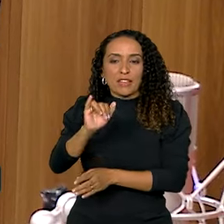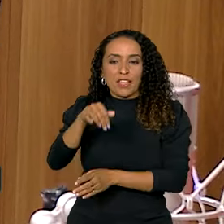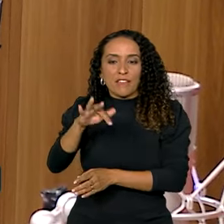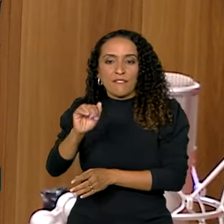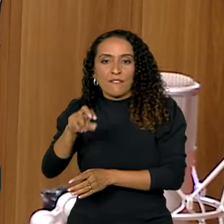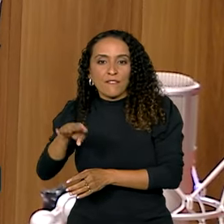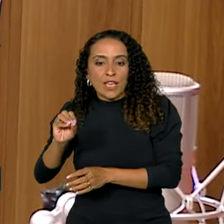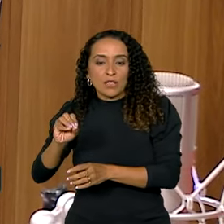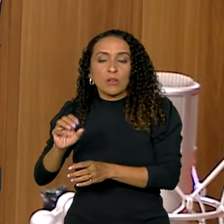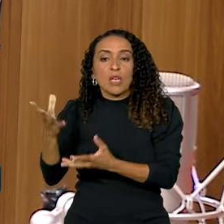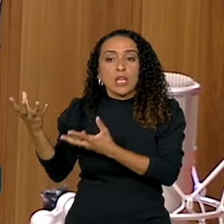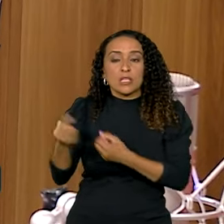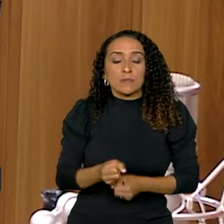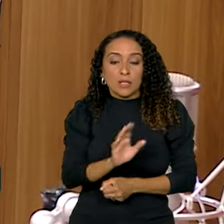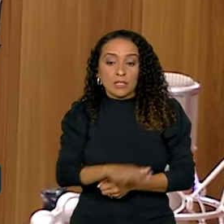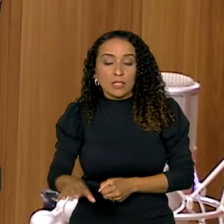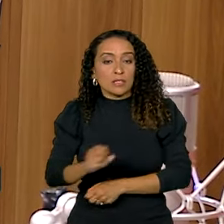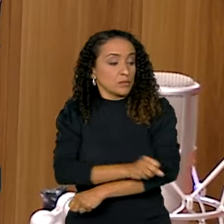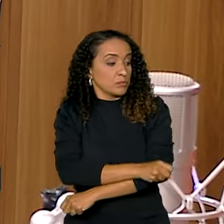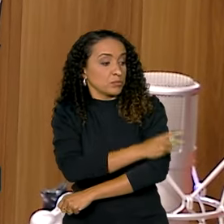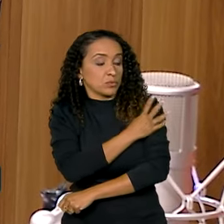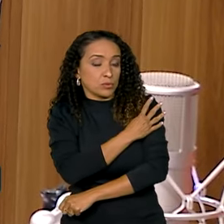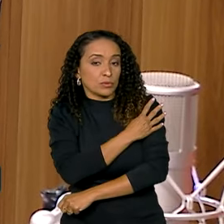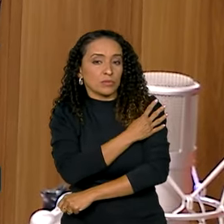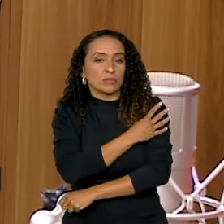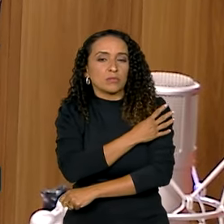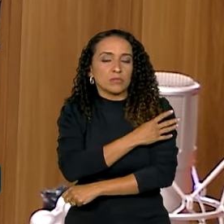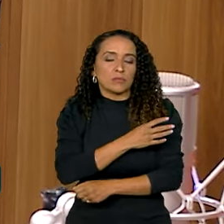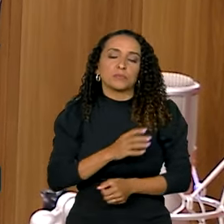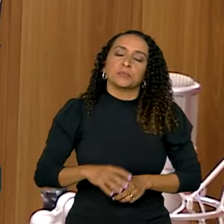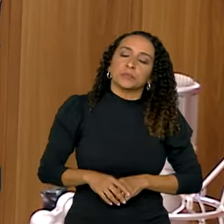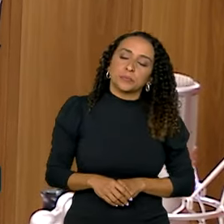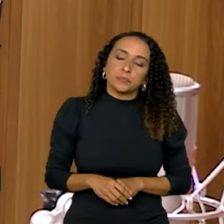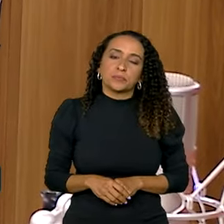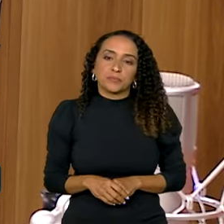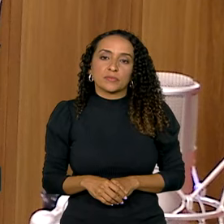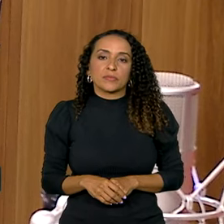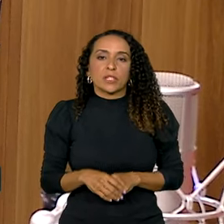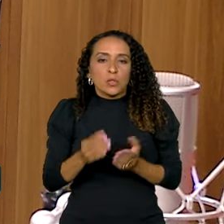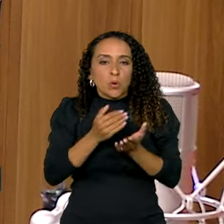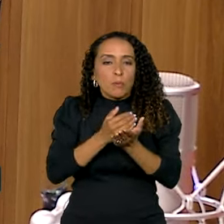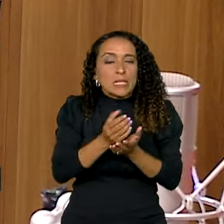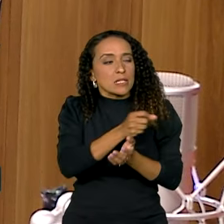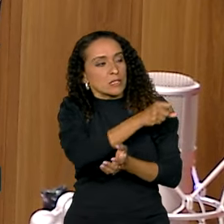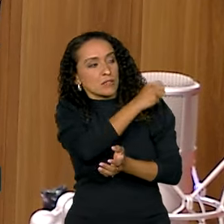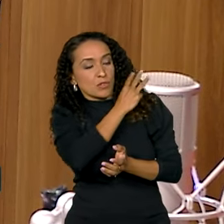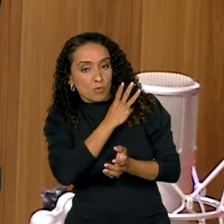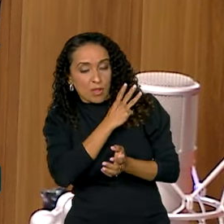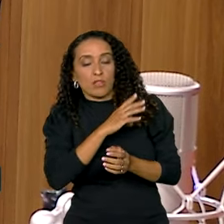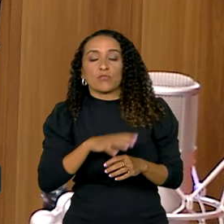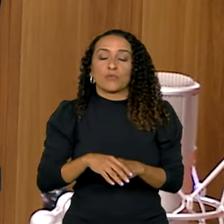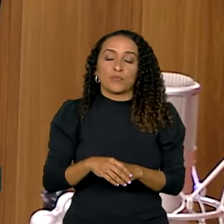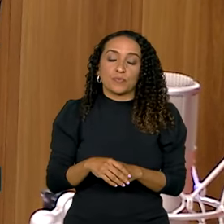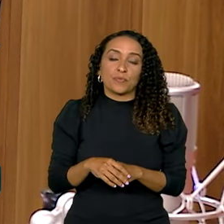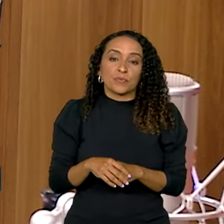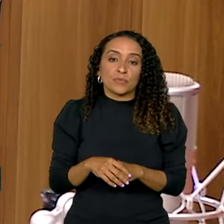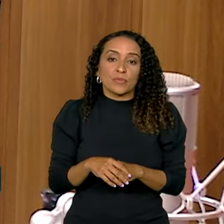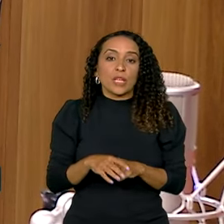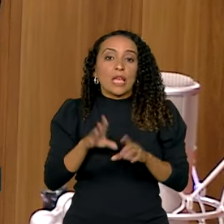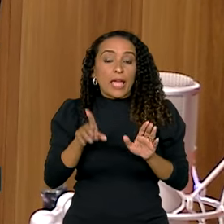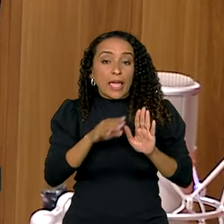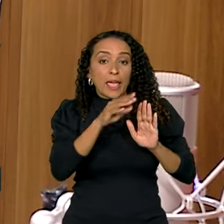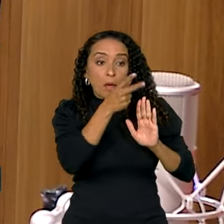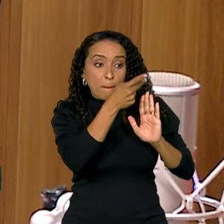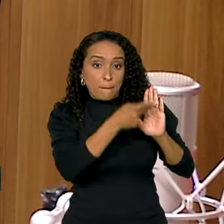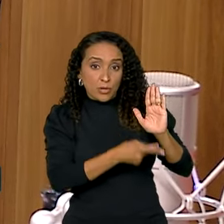aí recebemos crianças do ensino fundamental, final do ensino fundamental, entrando para o ensino médio. E esse é um